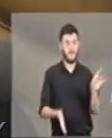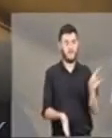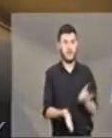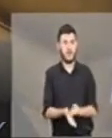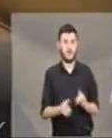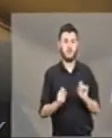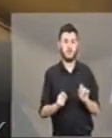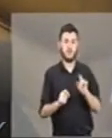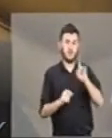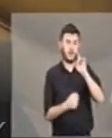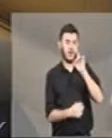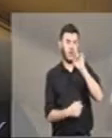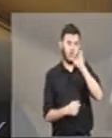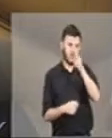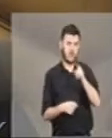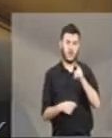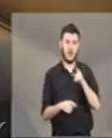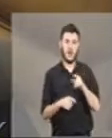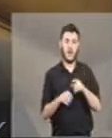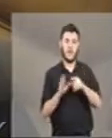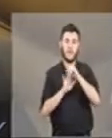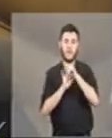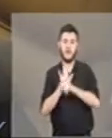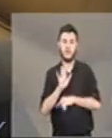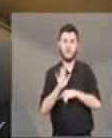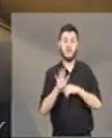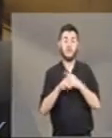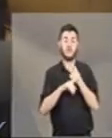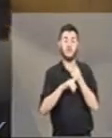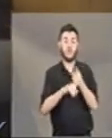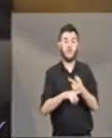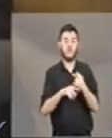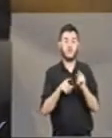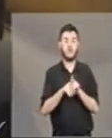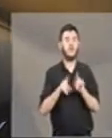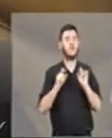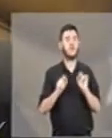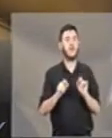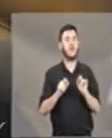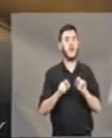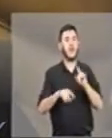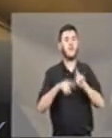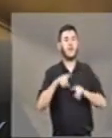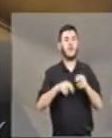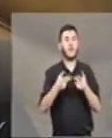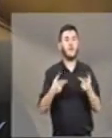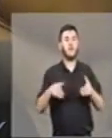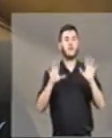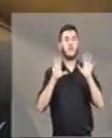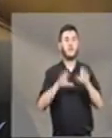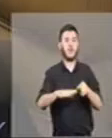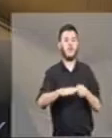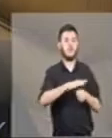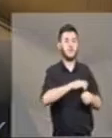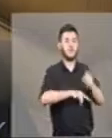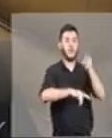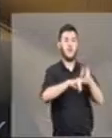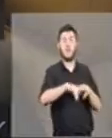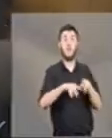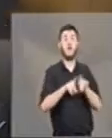uma medida de busca e apreensão no próprio Congresso Nacional, no próprio gabinete daquele